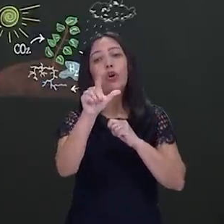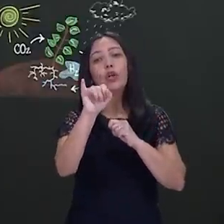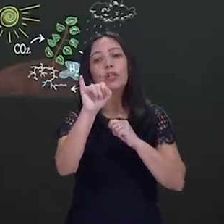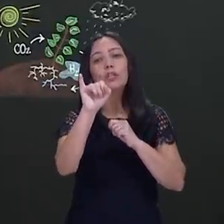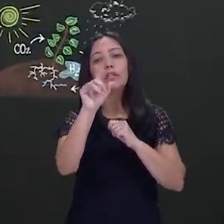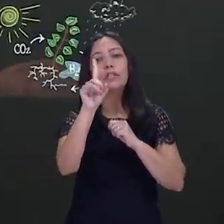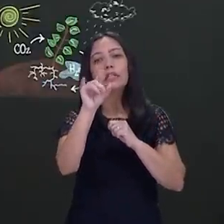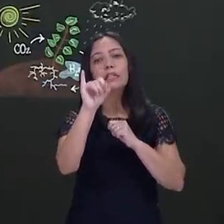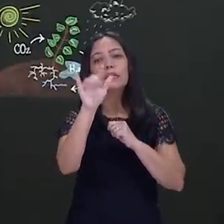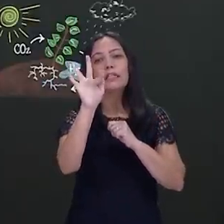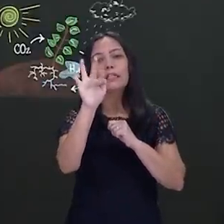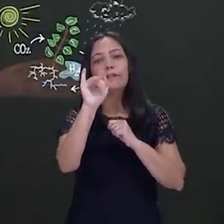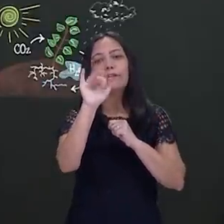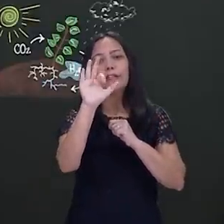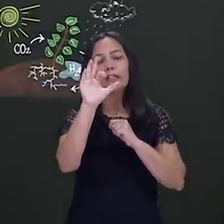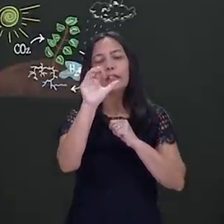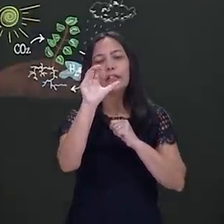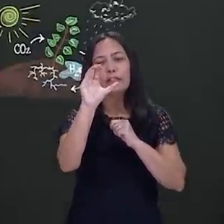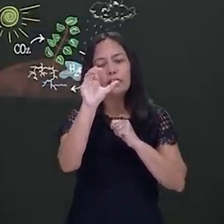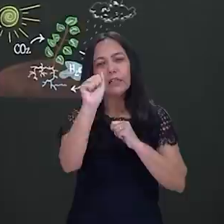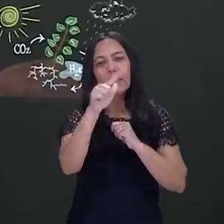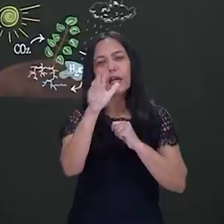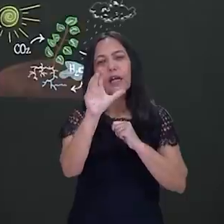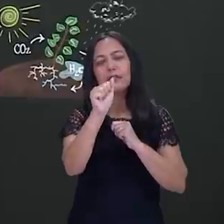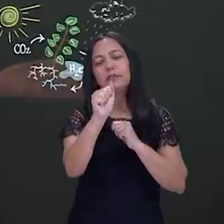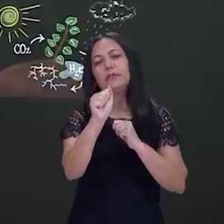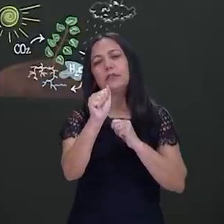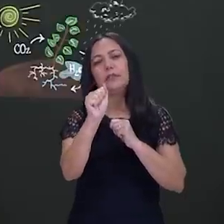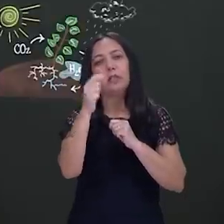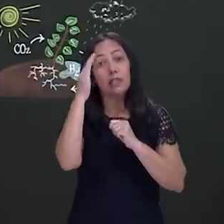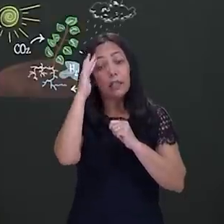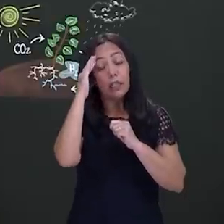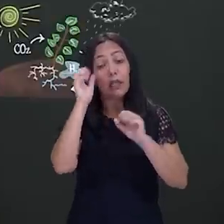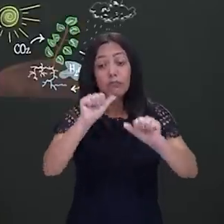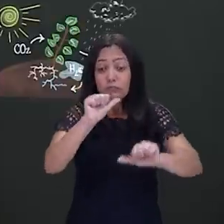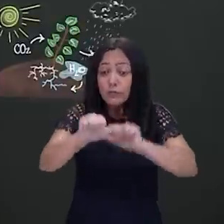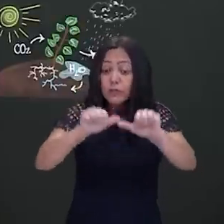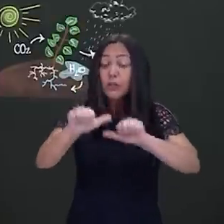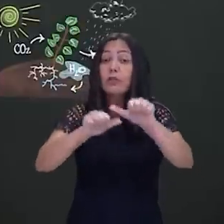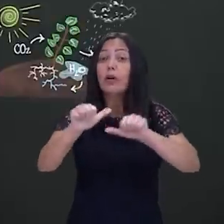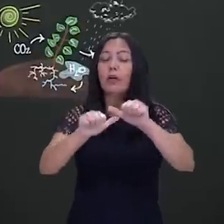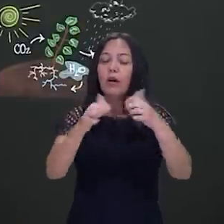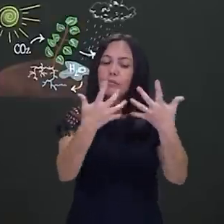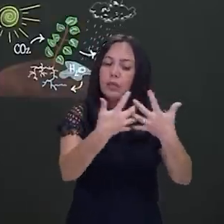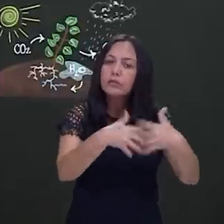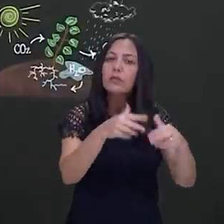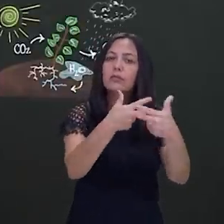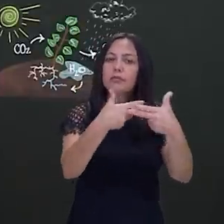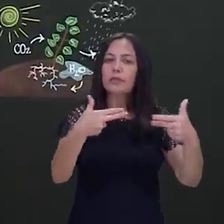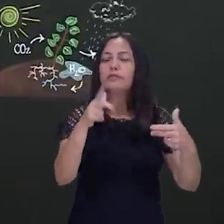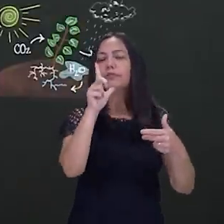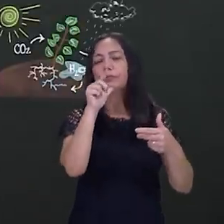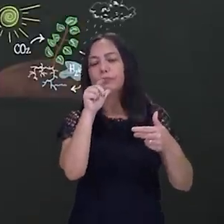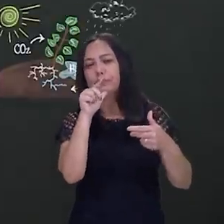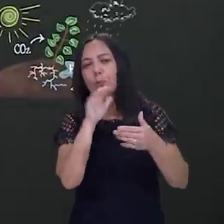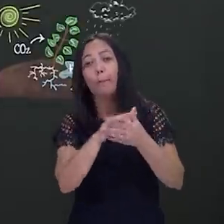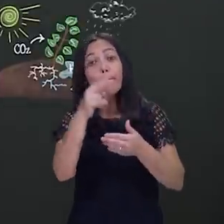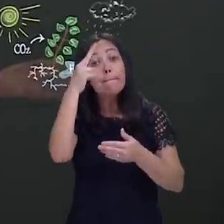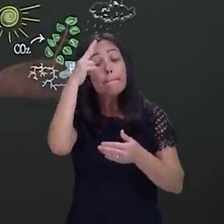Tranquilo? Entendeu então a transformação física e as mudanças de estado físico? Vale lembrar